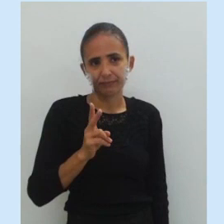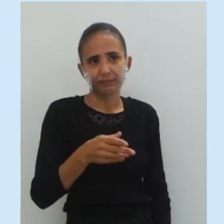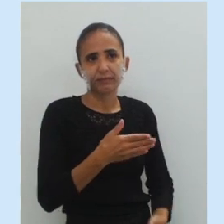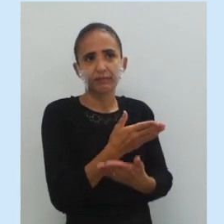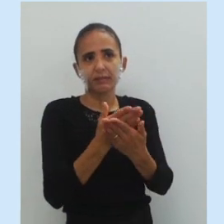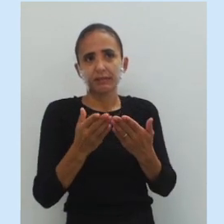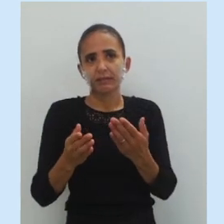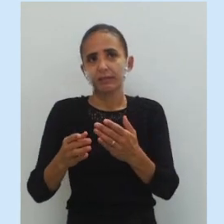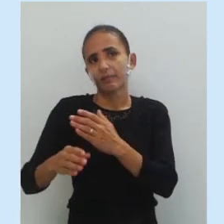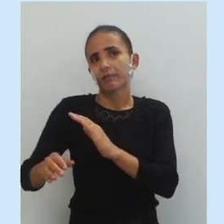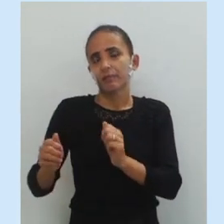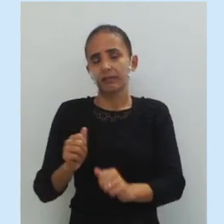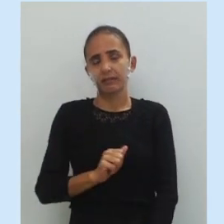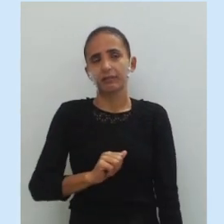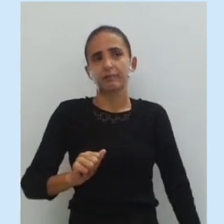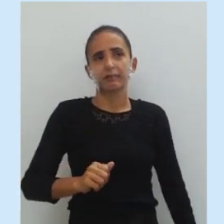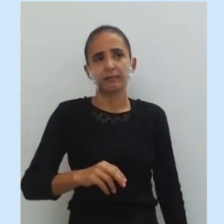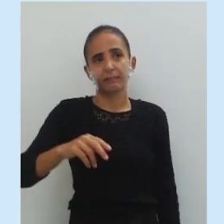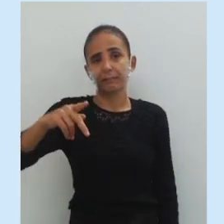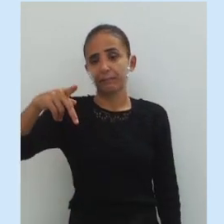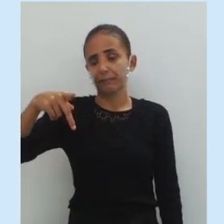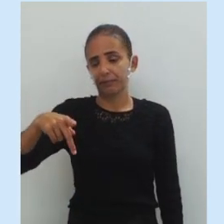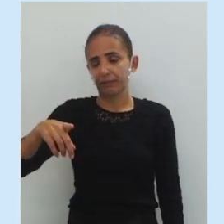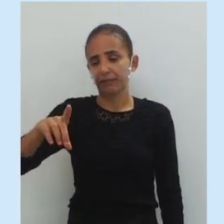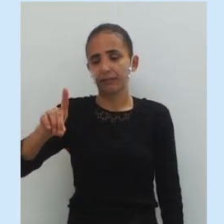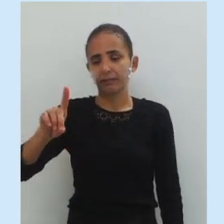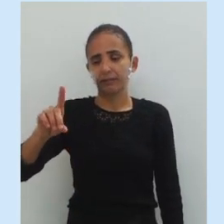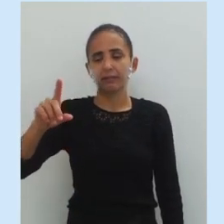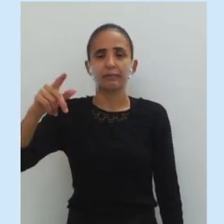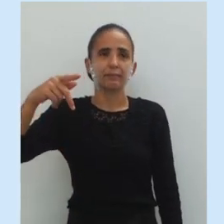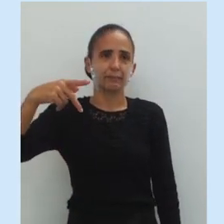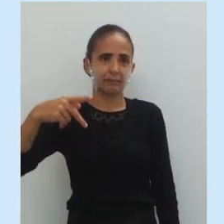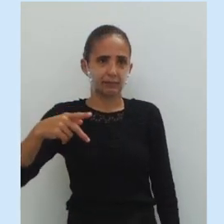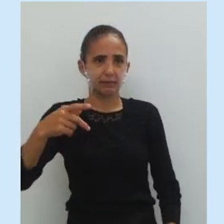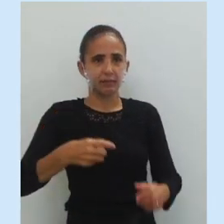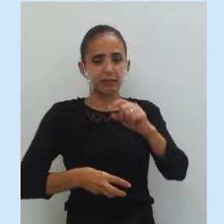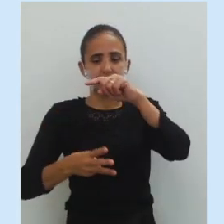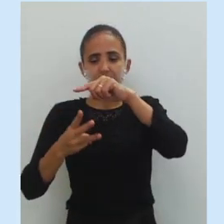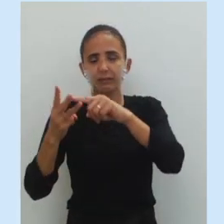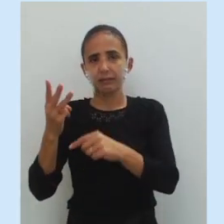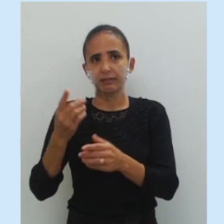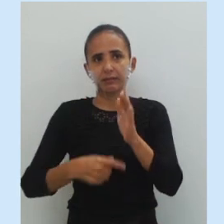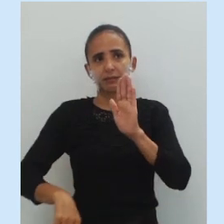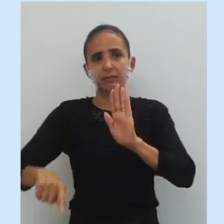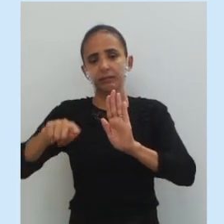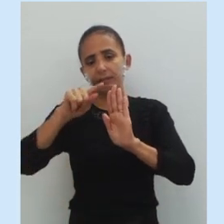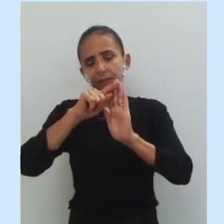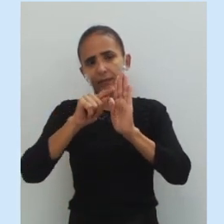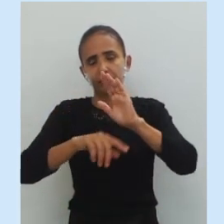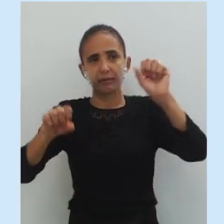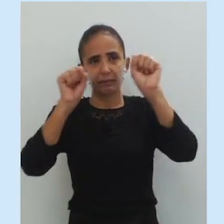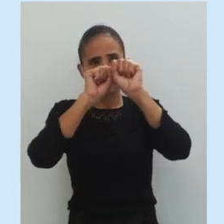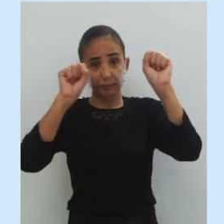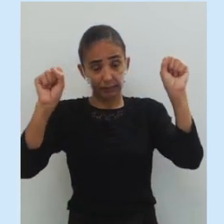PDP, ela está dividida em 3 categorias, que são programas